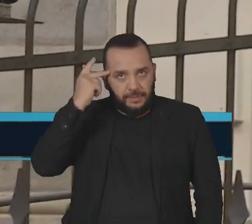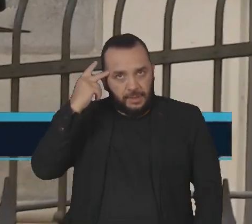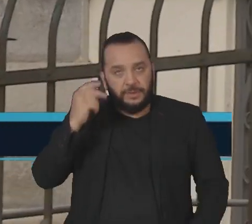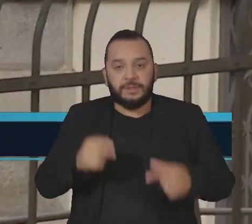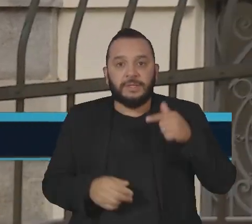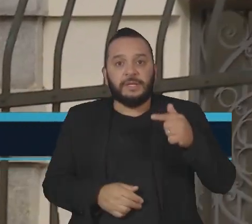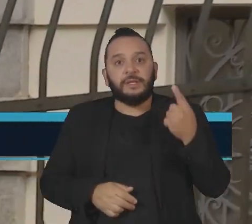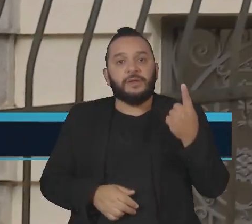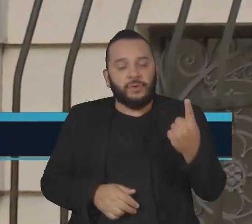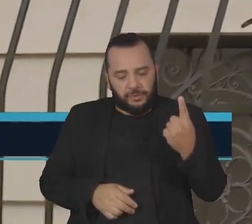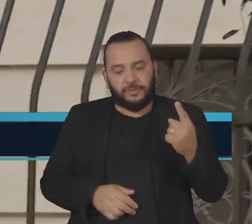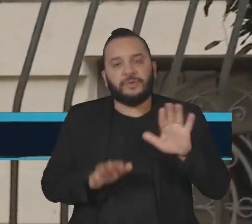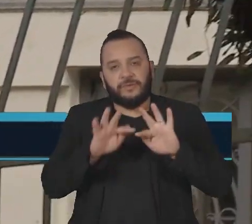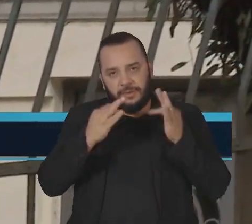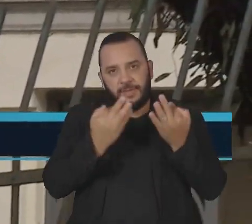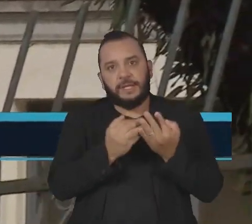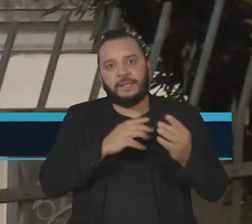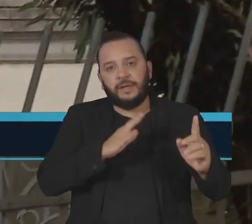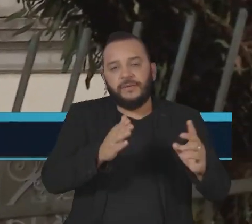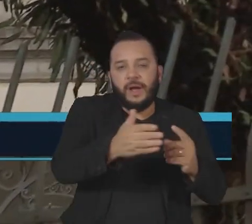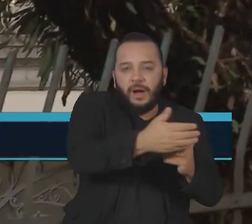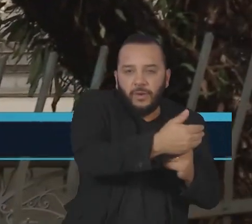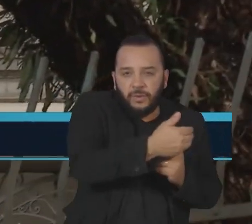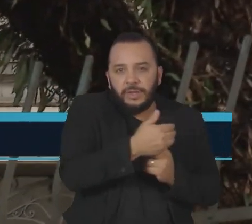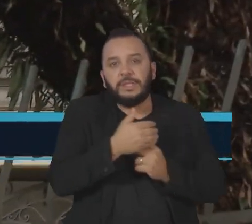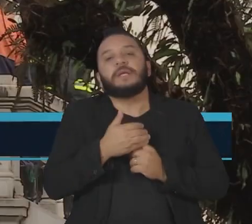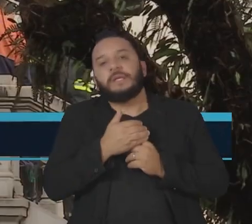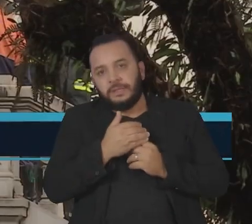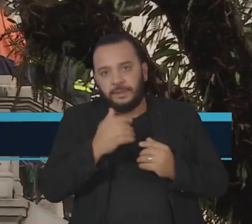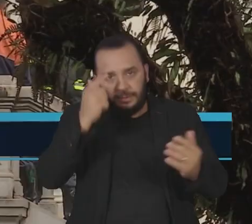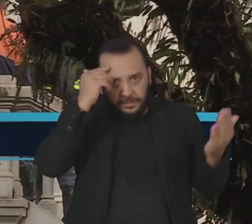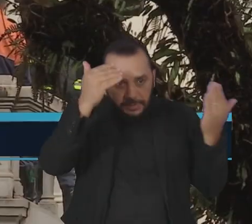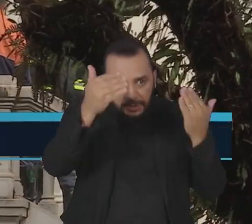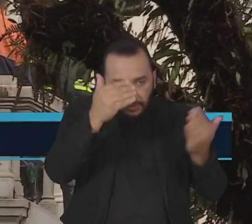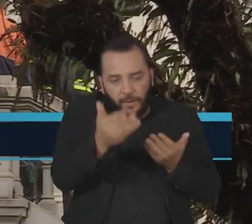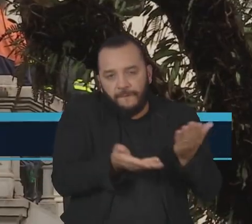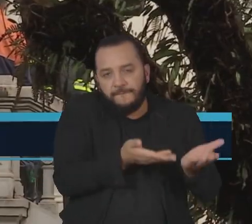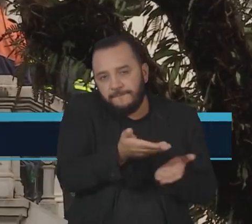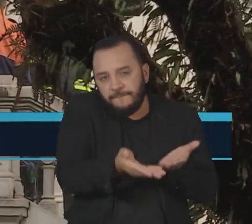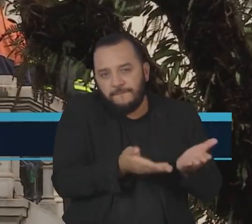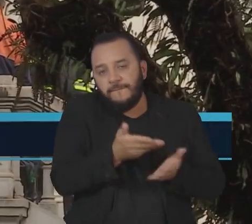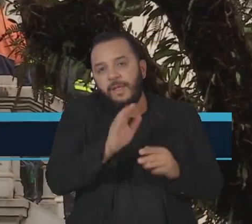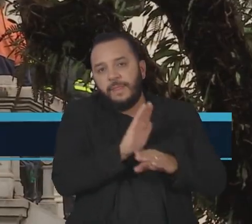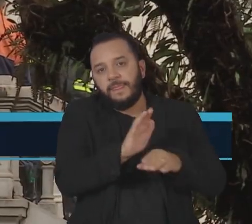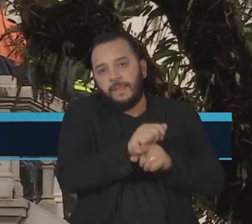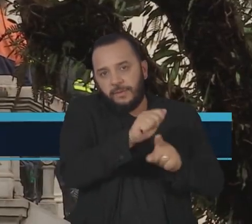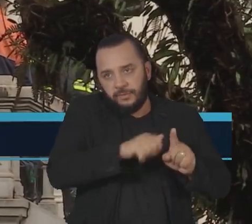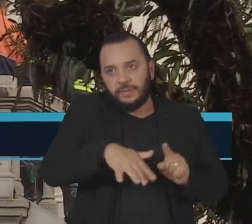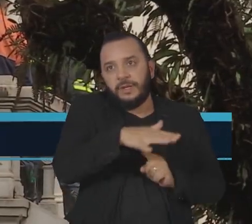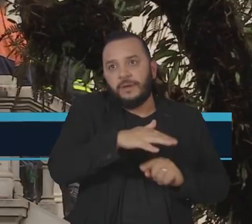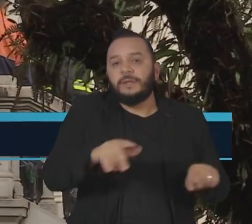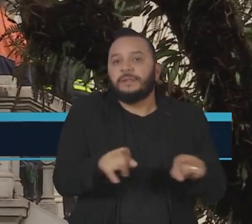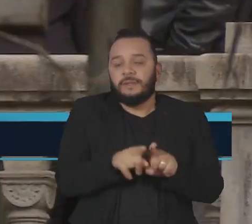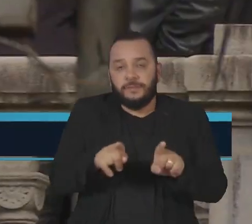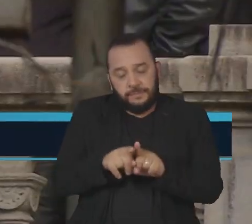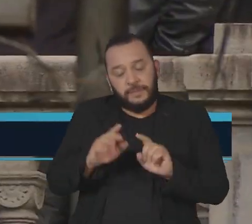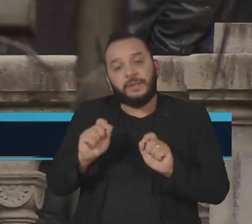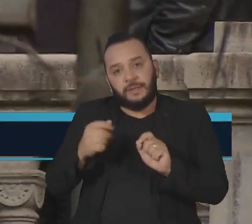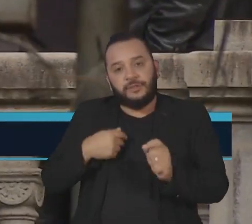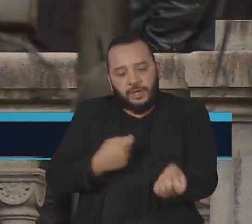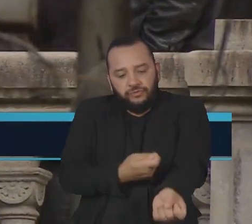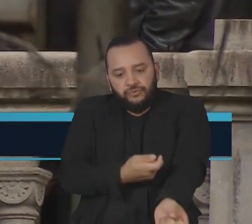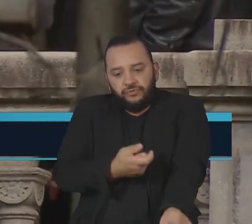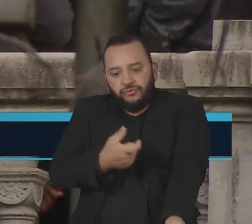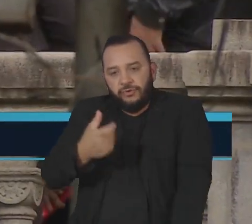Elas receberam apoio de psicólogos e assistentes sociais. Os parentes forneceram informações e cederam material